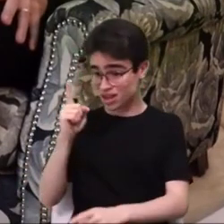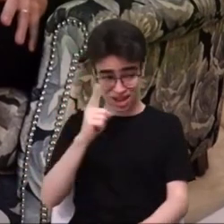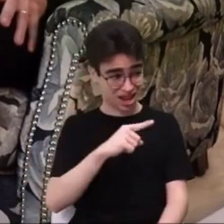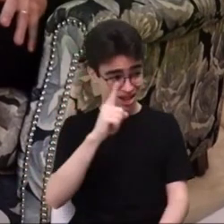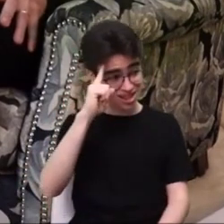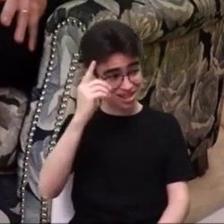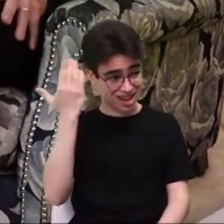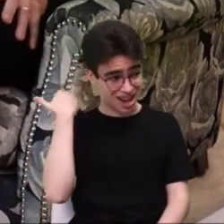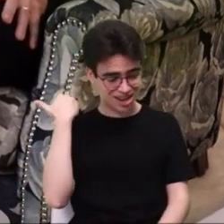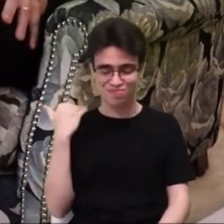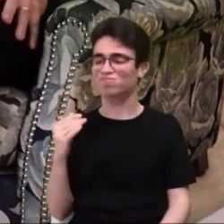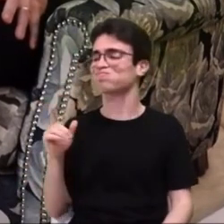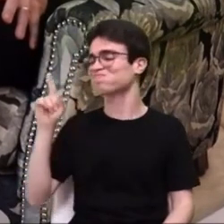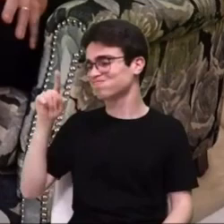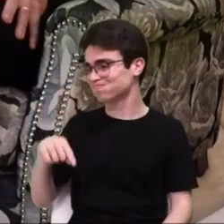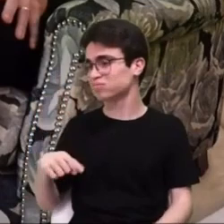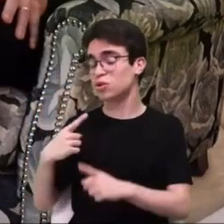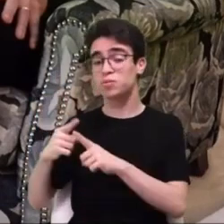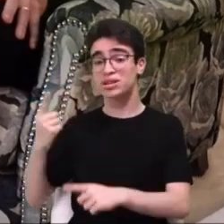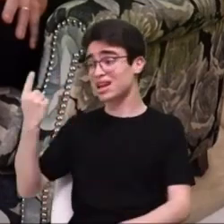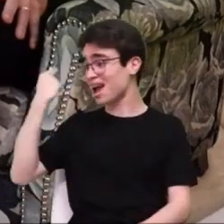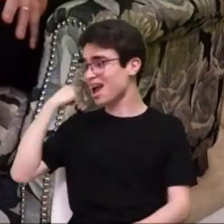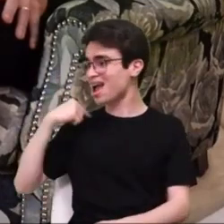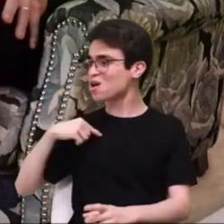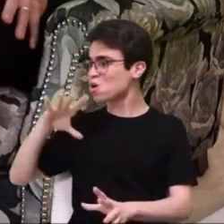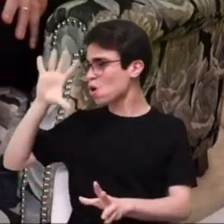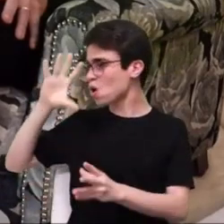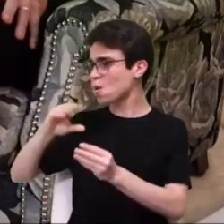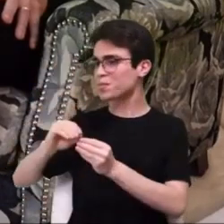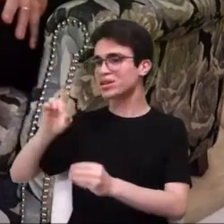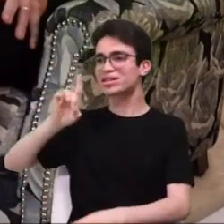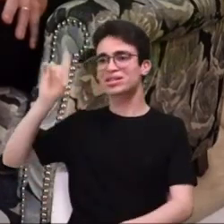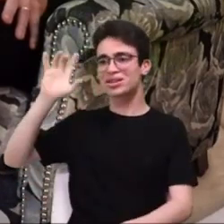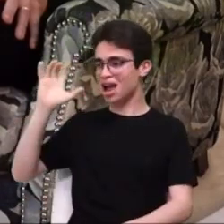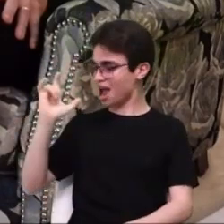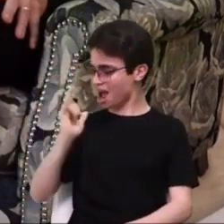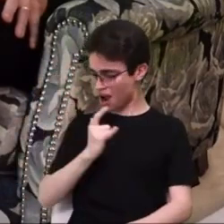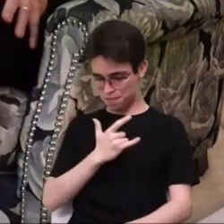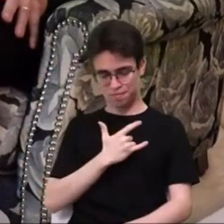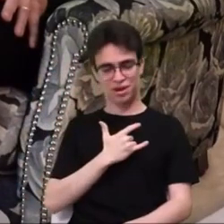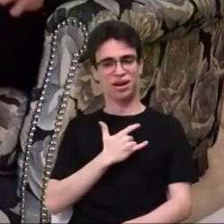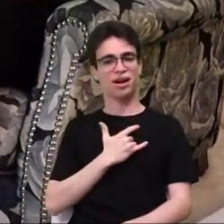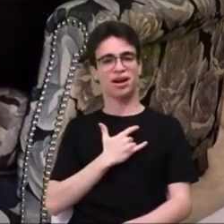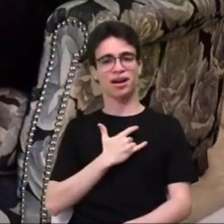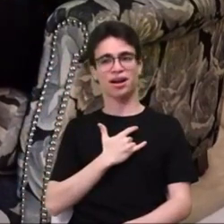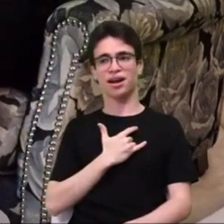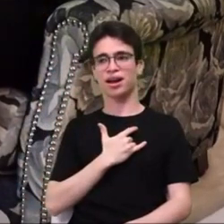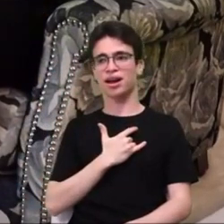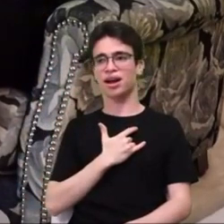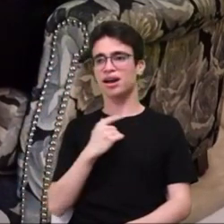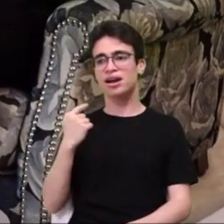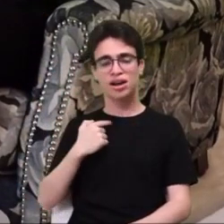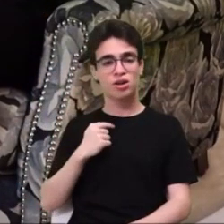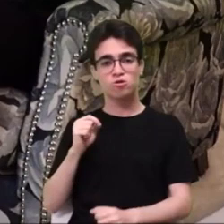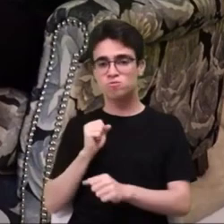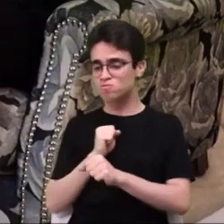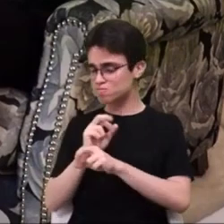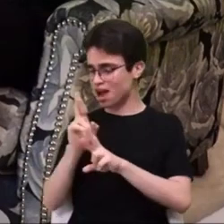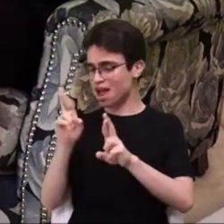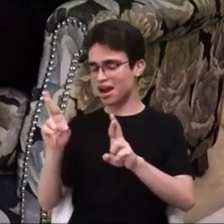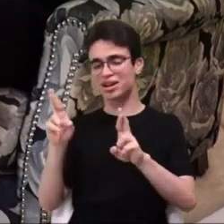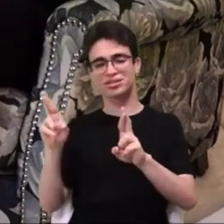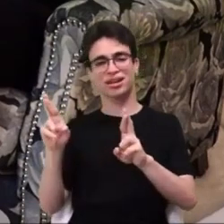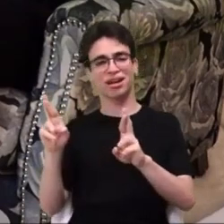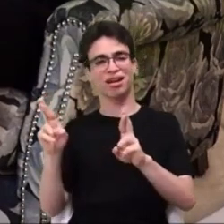Foi naquele dia. Porque naquele dia eu entendi o amor de Deus por mim. E eu saí com uma palavra de esperança,